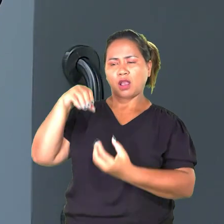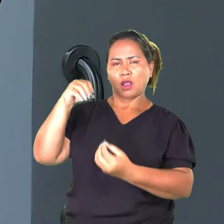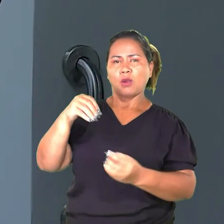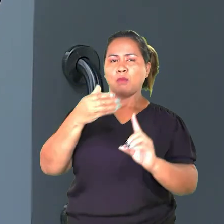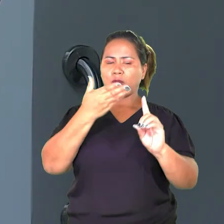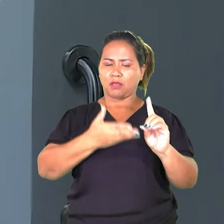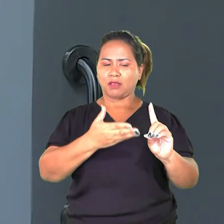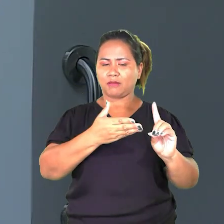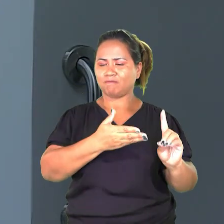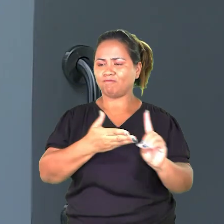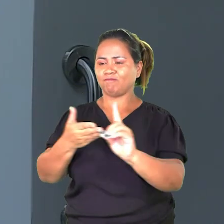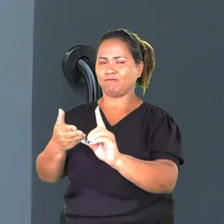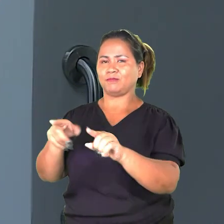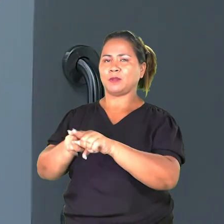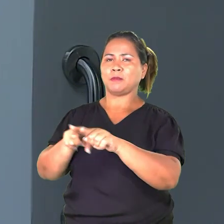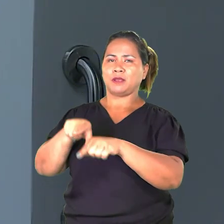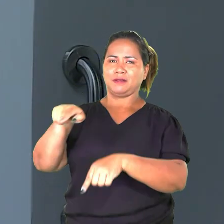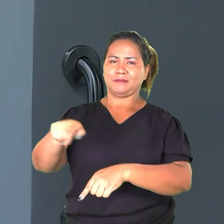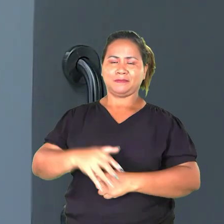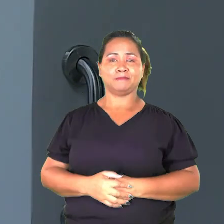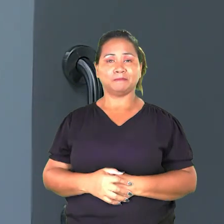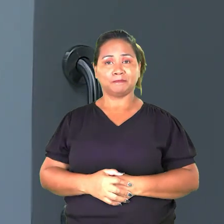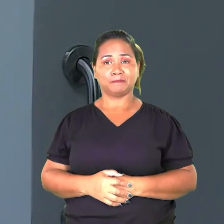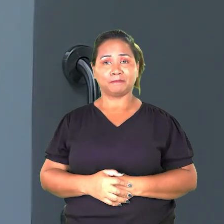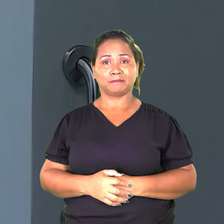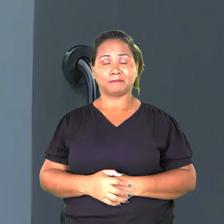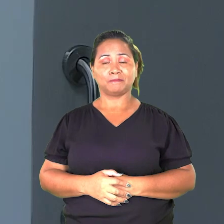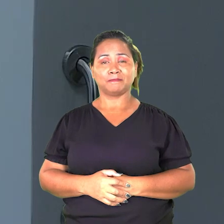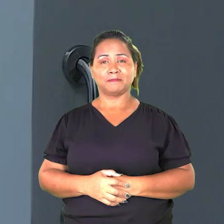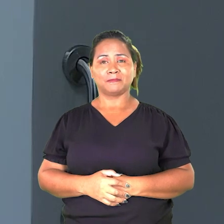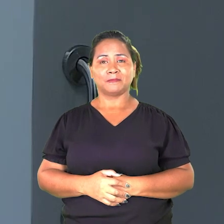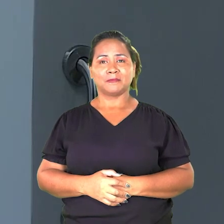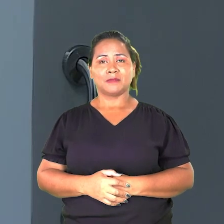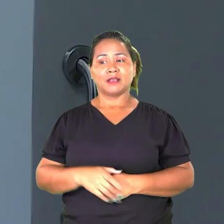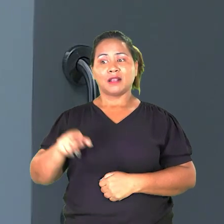certeza agora também a alma de Paulo está lá.